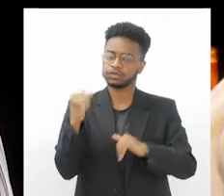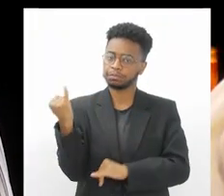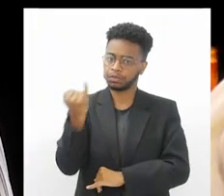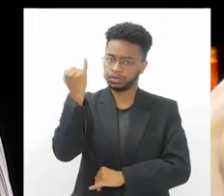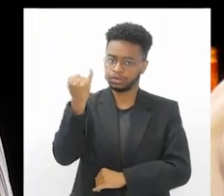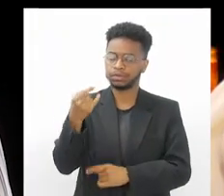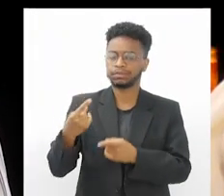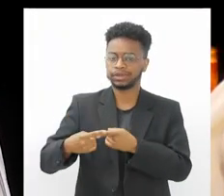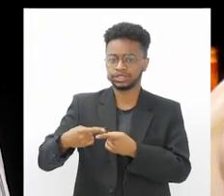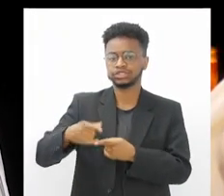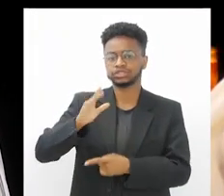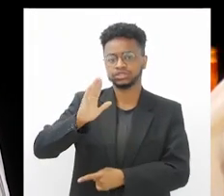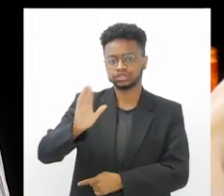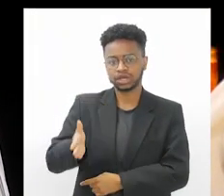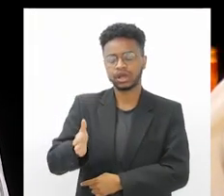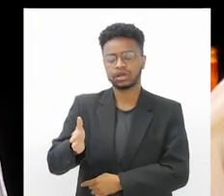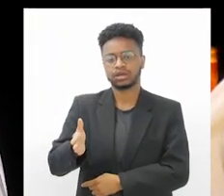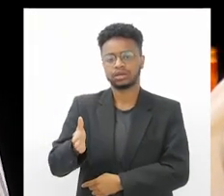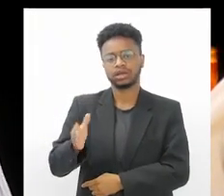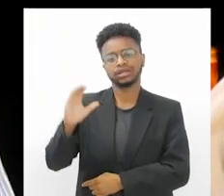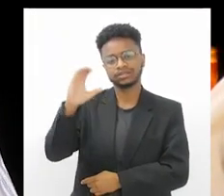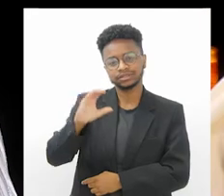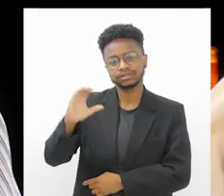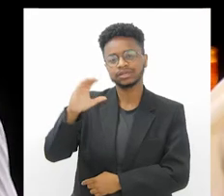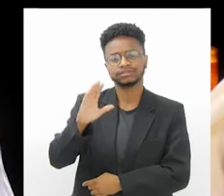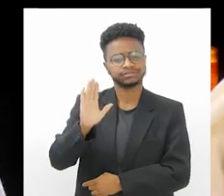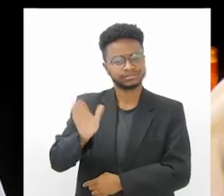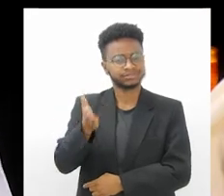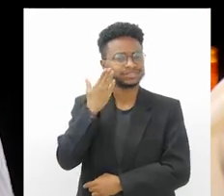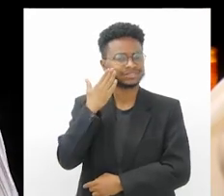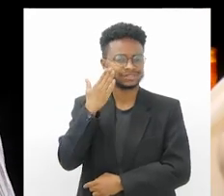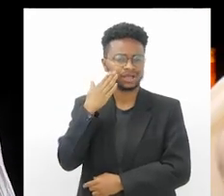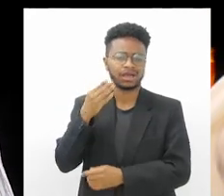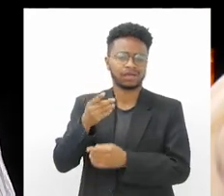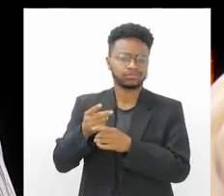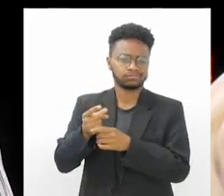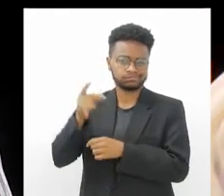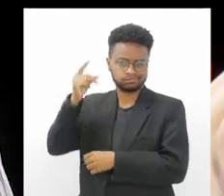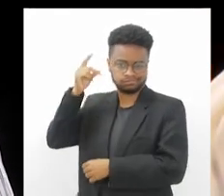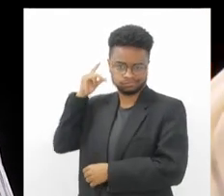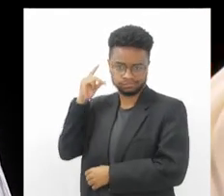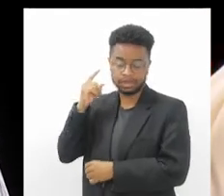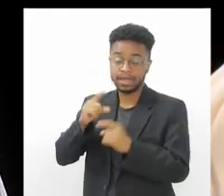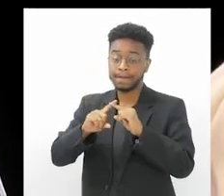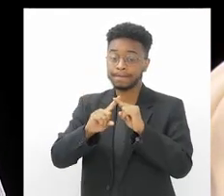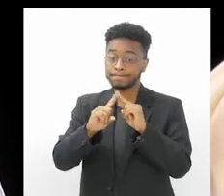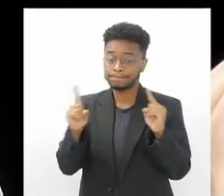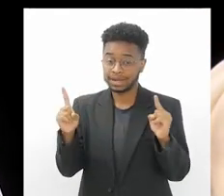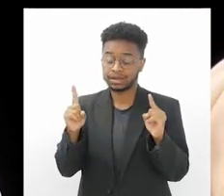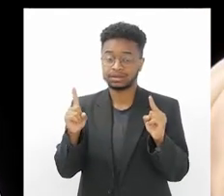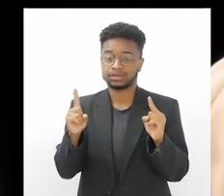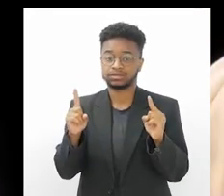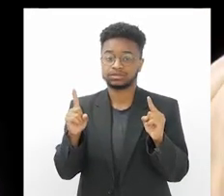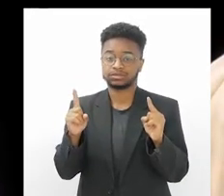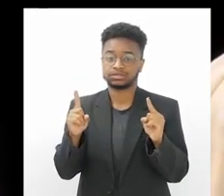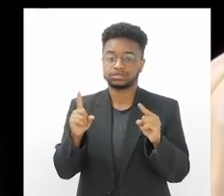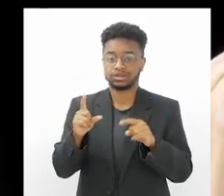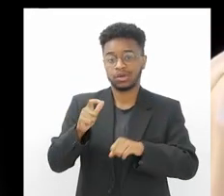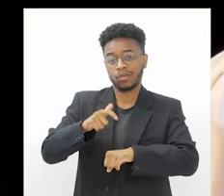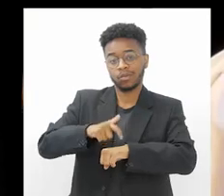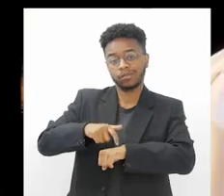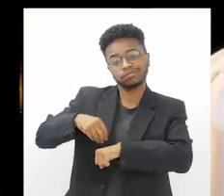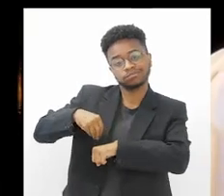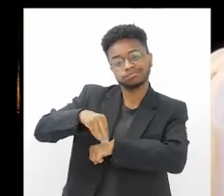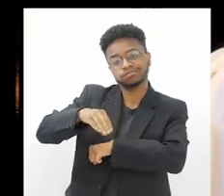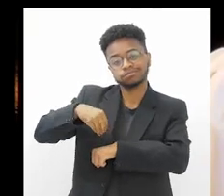Na verdade, já é algo que a ciência já está sabendo já tem um certo tempo, mas quando vem assim